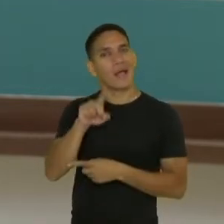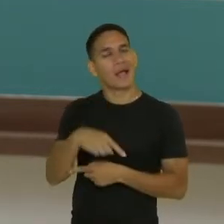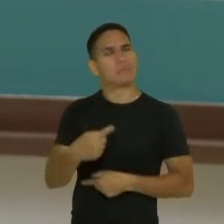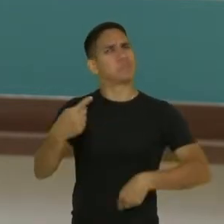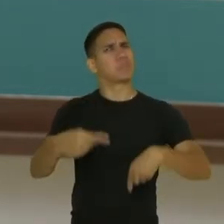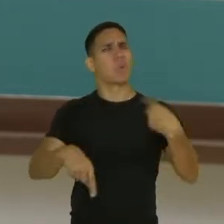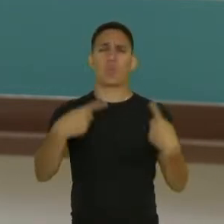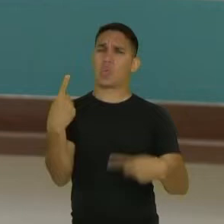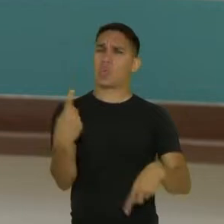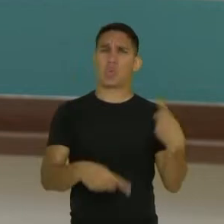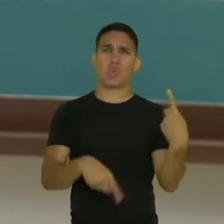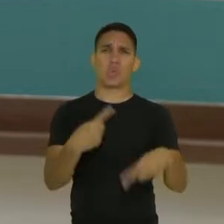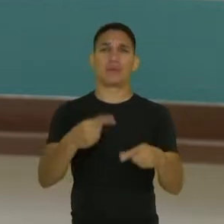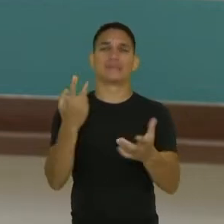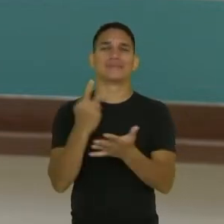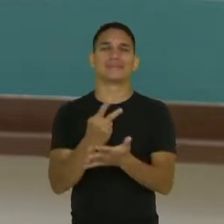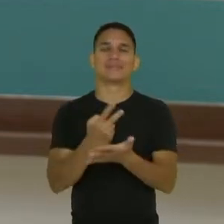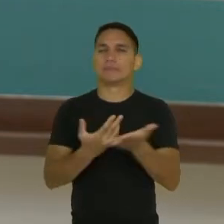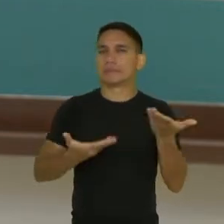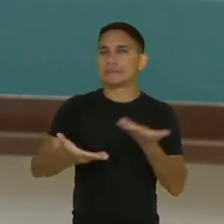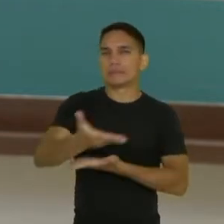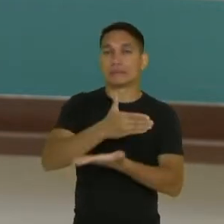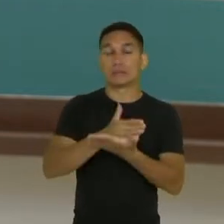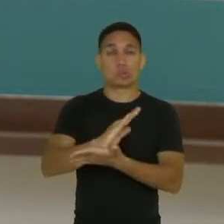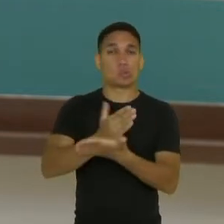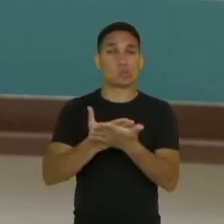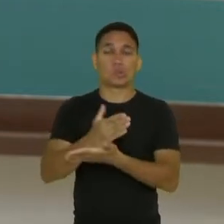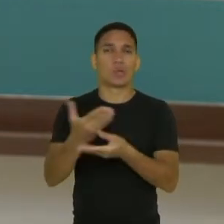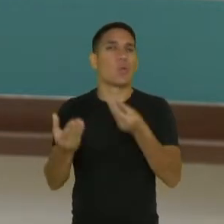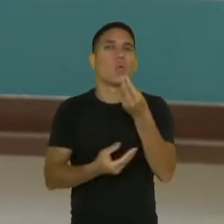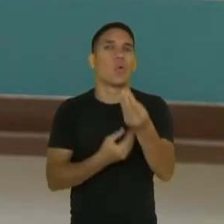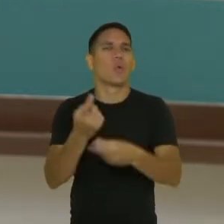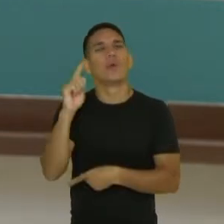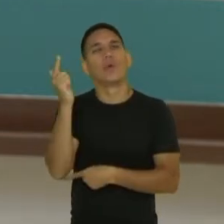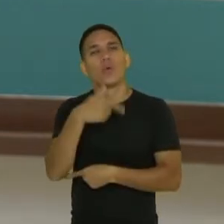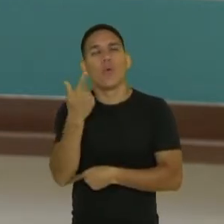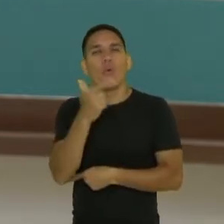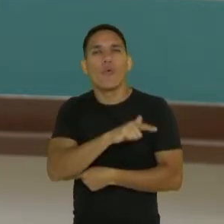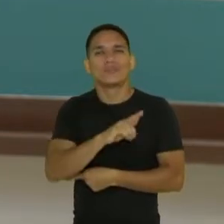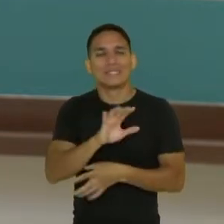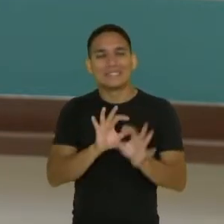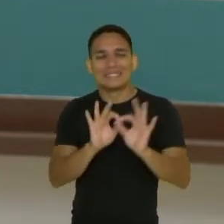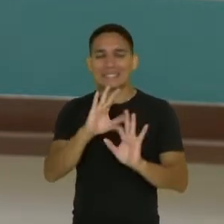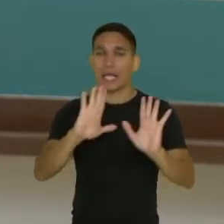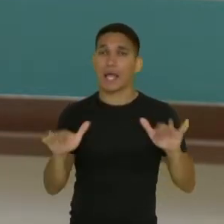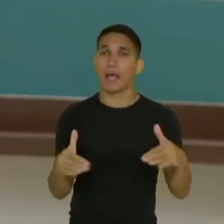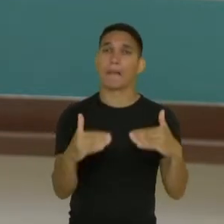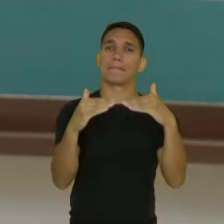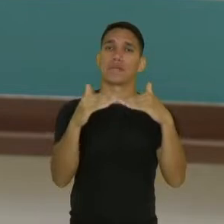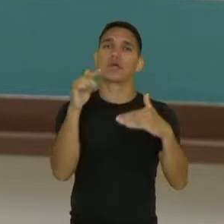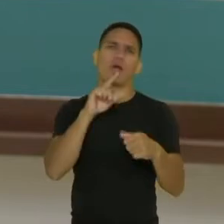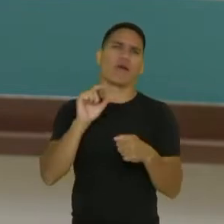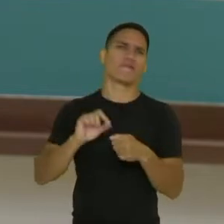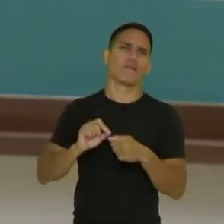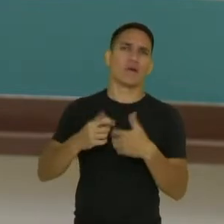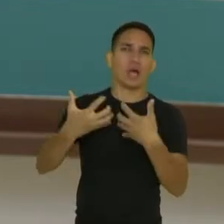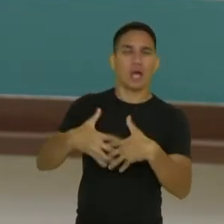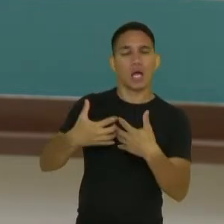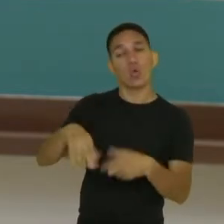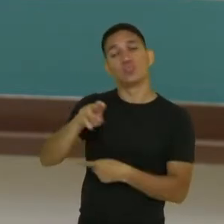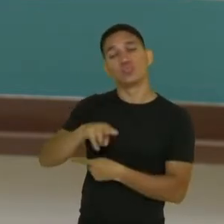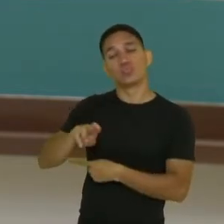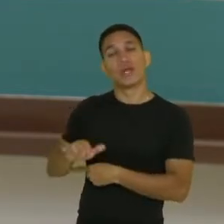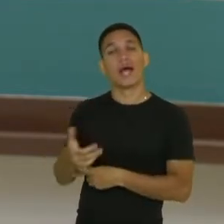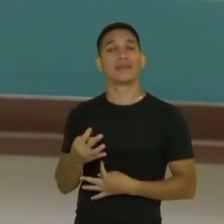polêmica, é uma dinâmica que sempre inquieta e de que forma que a gente pode dosar isso e fazer com que se use essa tecnologia, mas